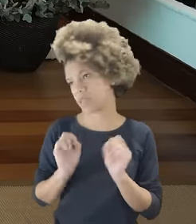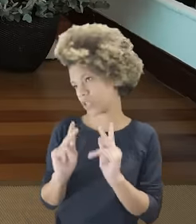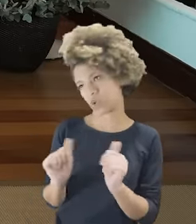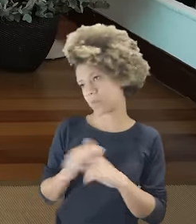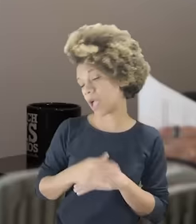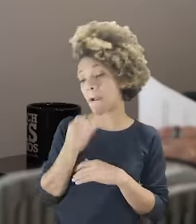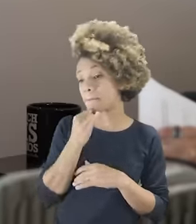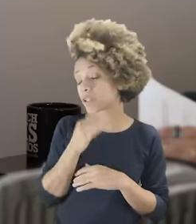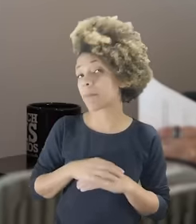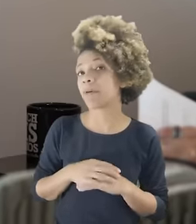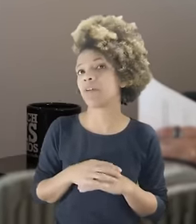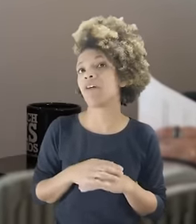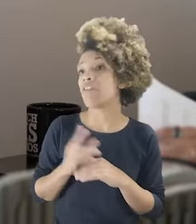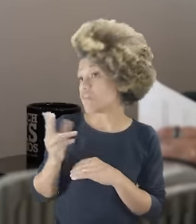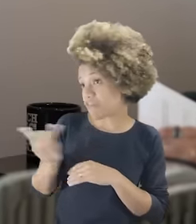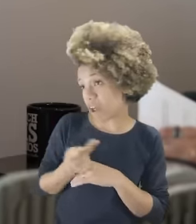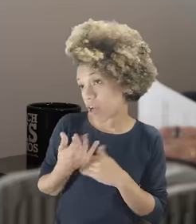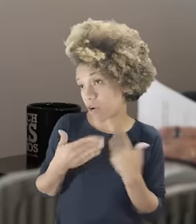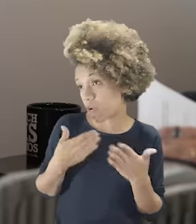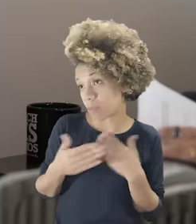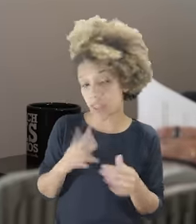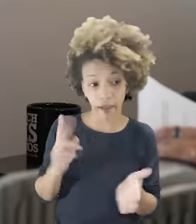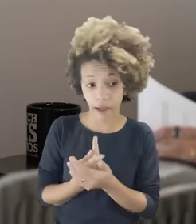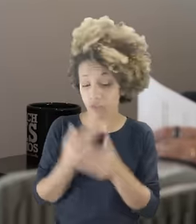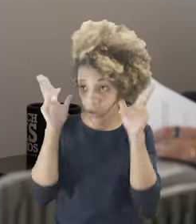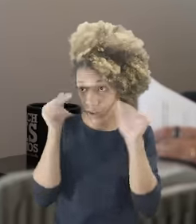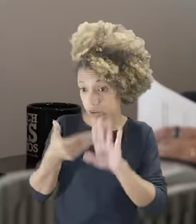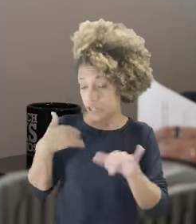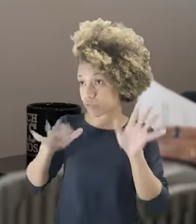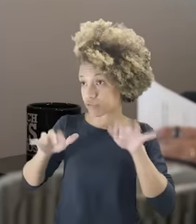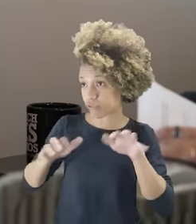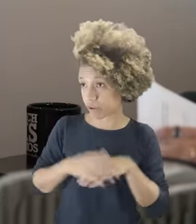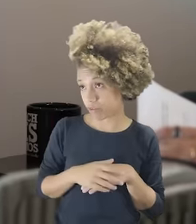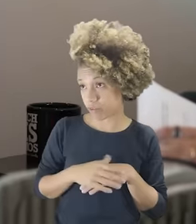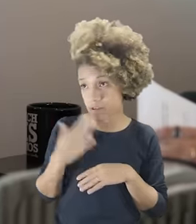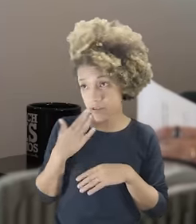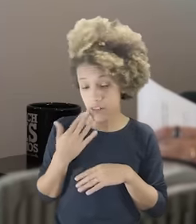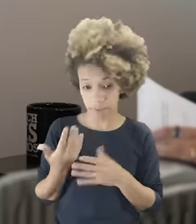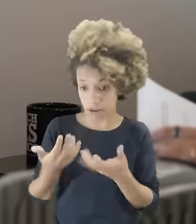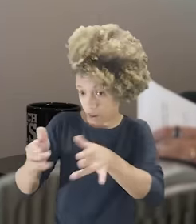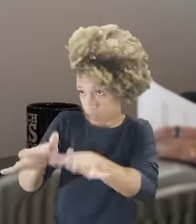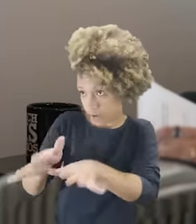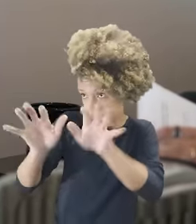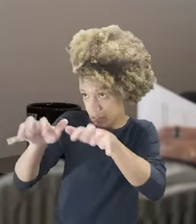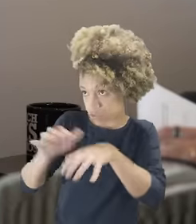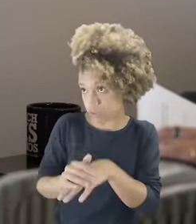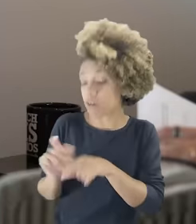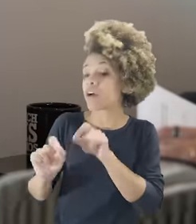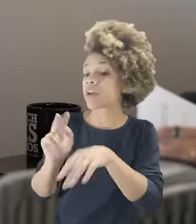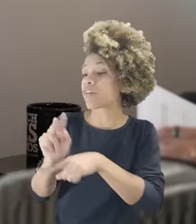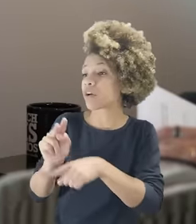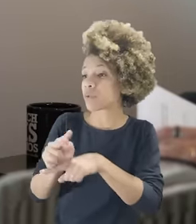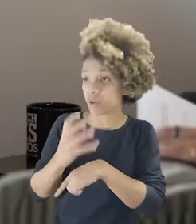por exemplo quer dizer que falam isso como se fosse errado tirar o cavalinho da chuva sabe tipo o certo é deixar ele na chuva quem é que vai passar